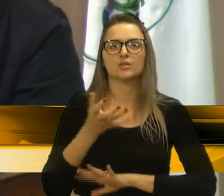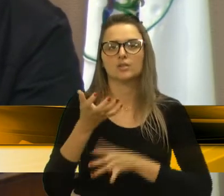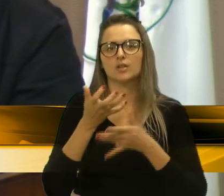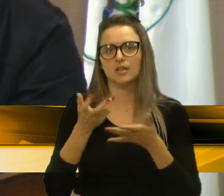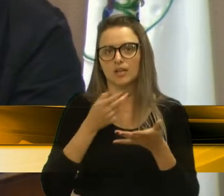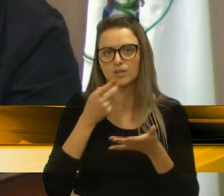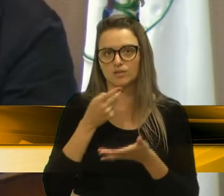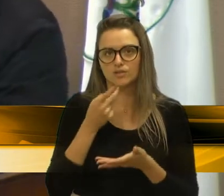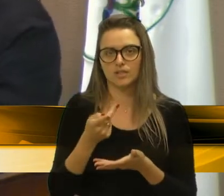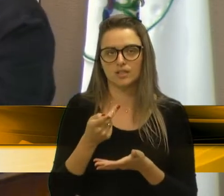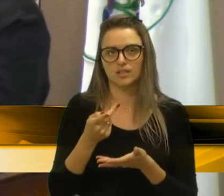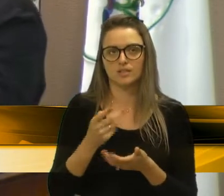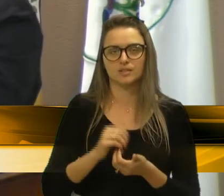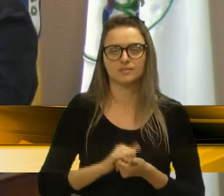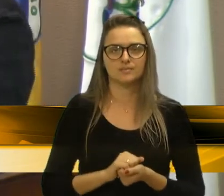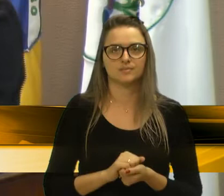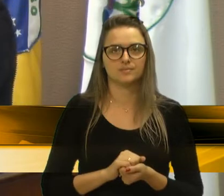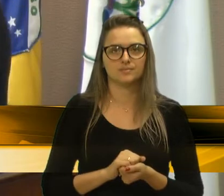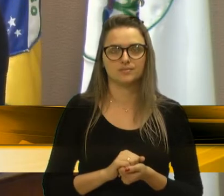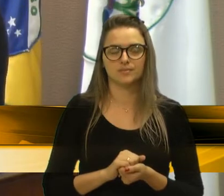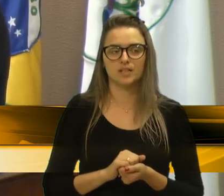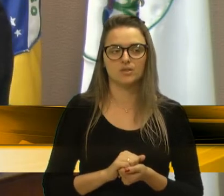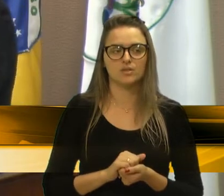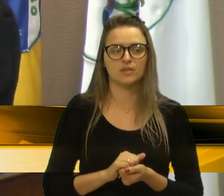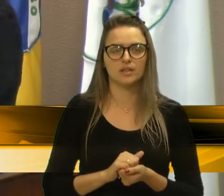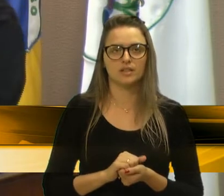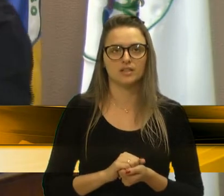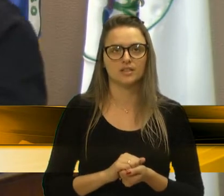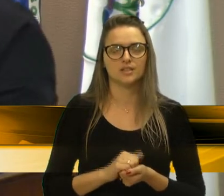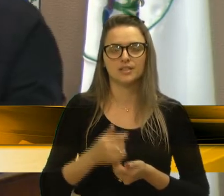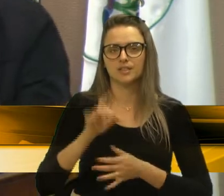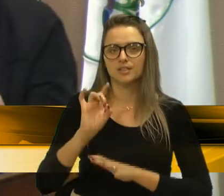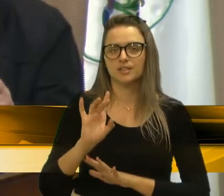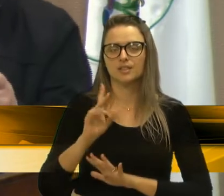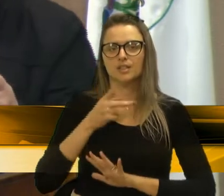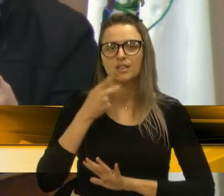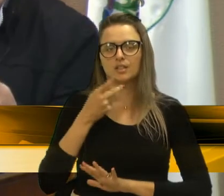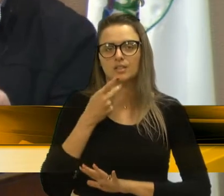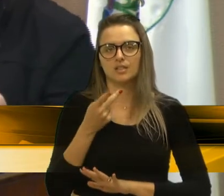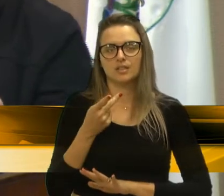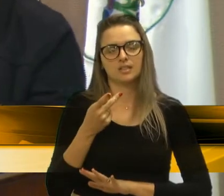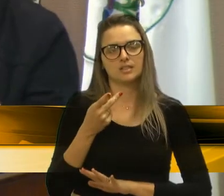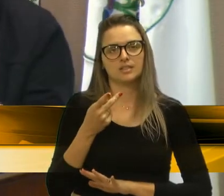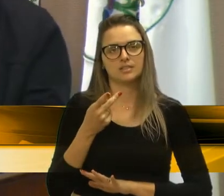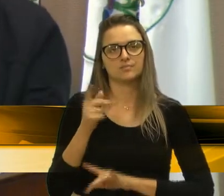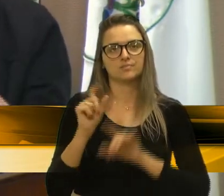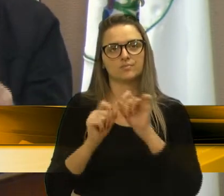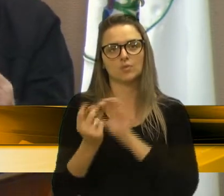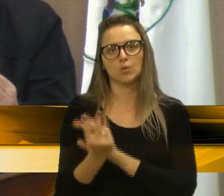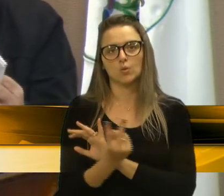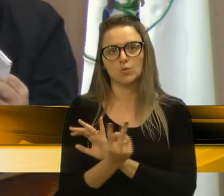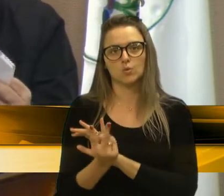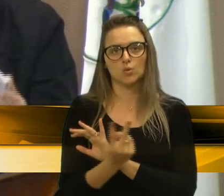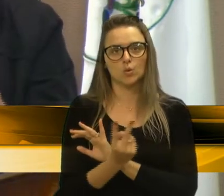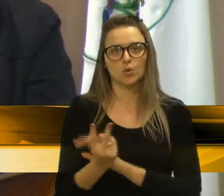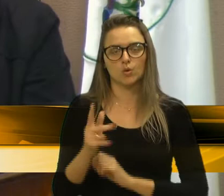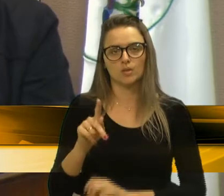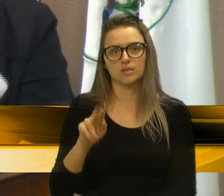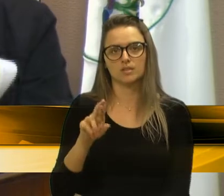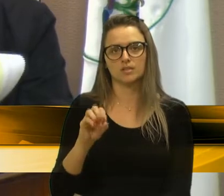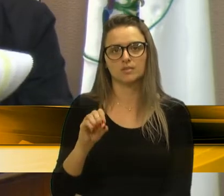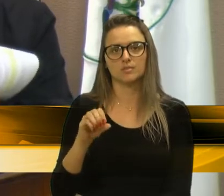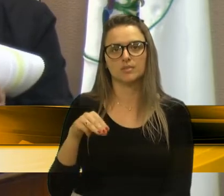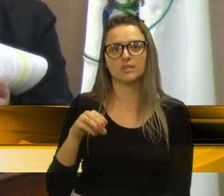a manifestação da bancada do PDT, presidente. A manifestação dos dois promotores que entraram com a ação